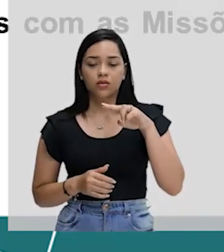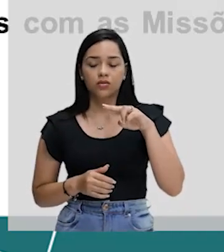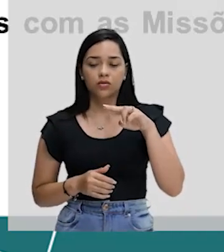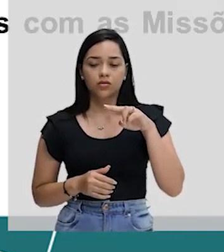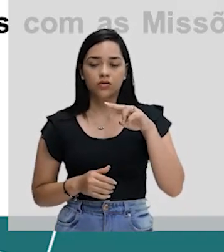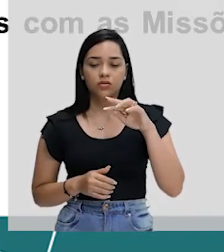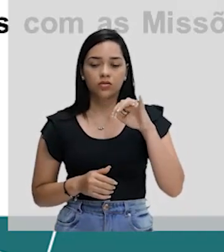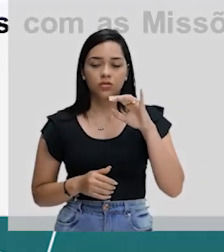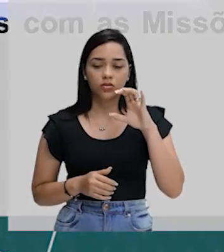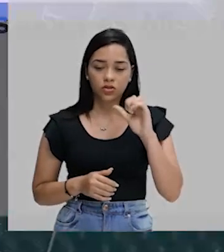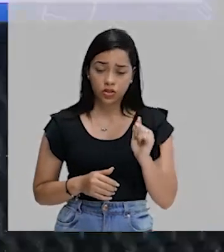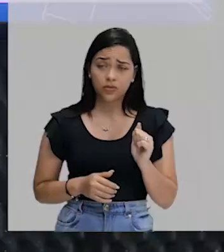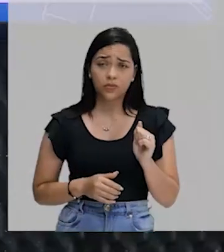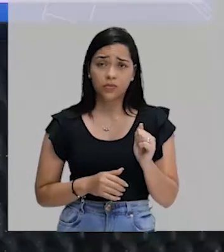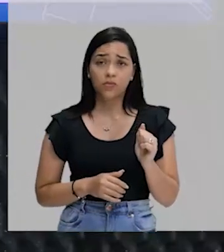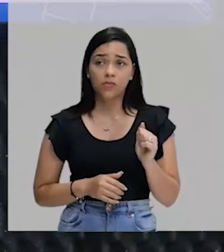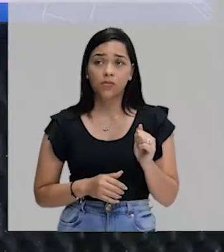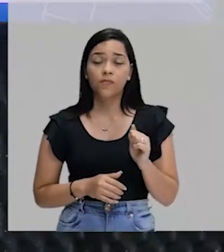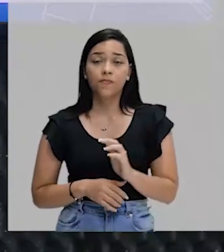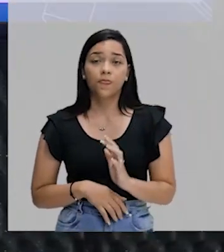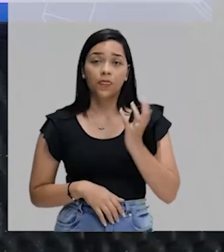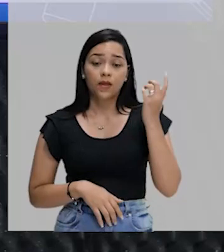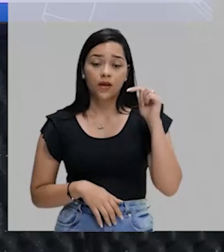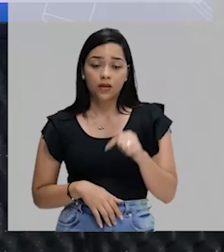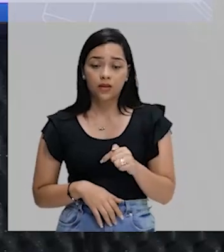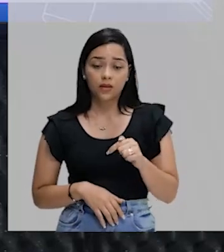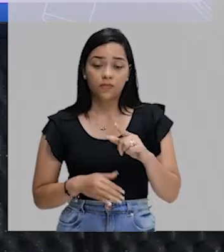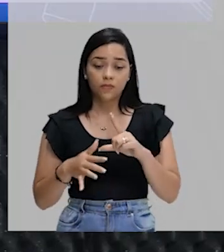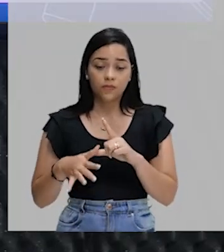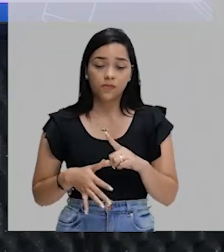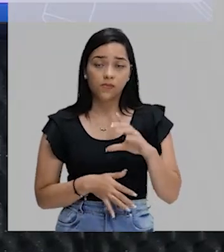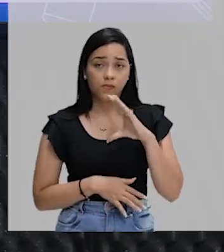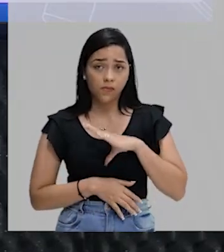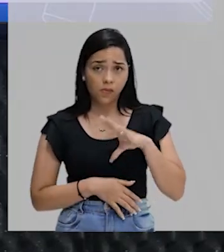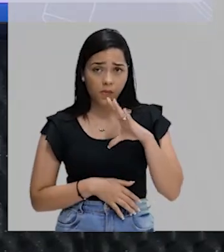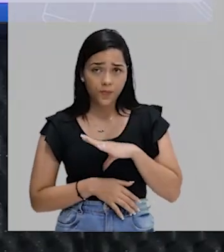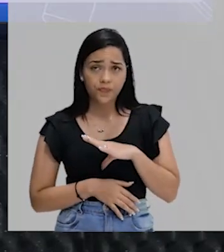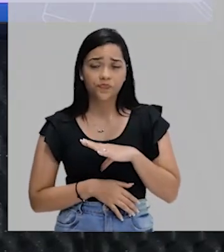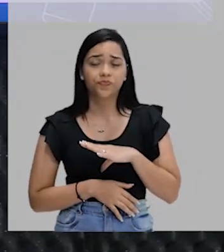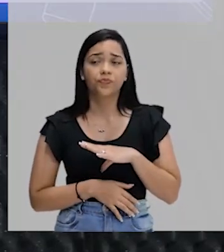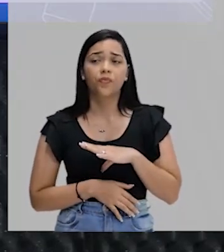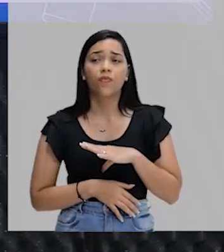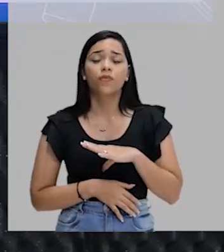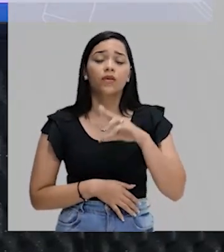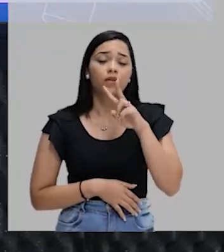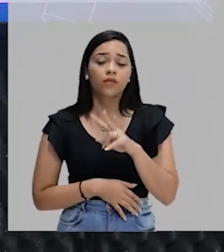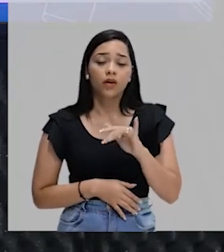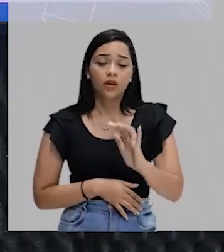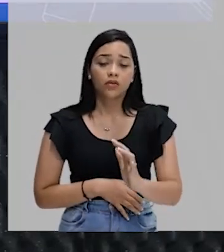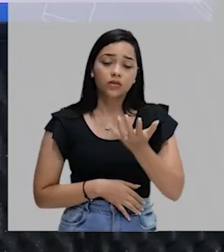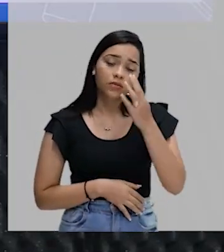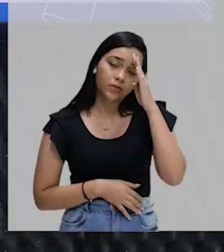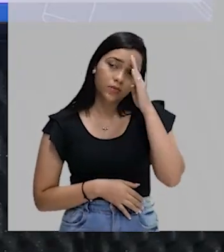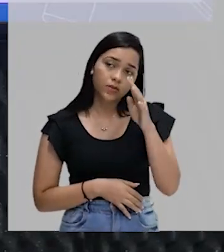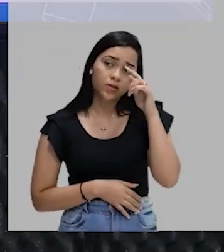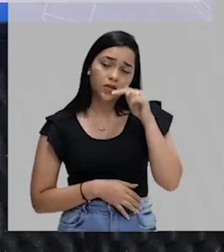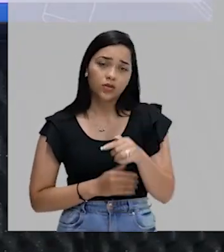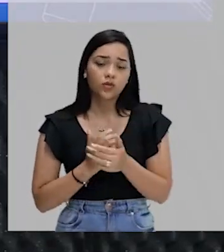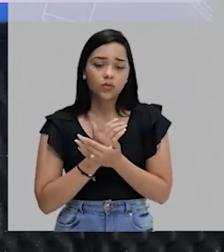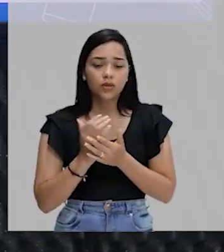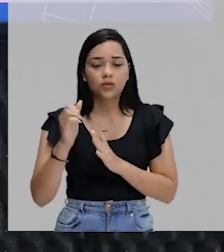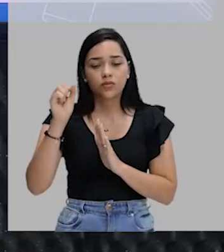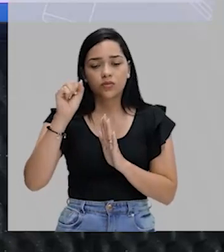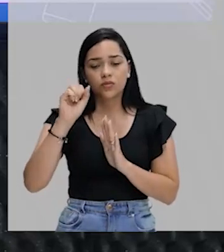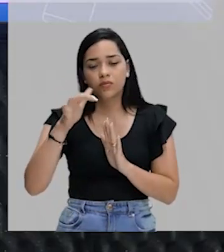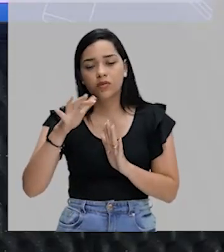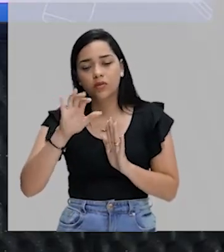famosa Guerra Guaranítica, que ocorreu aqui na América Portuguesa, que vai ocorrer principalmente aqui no começo do